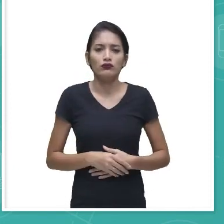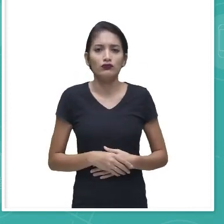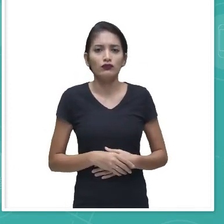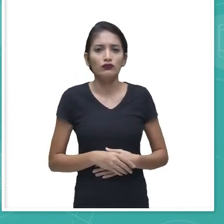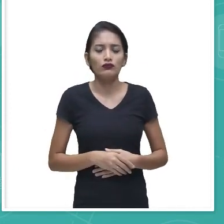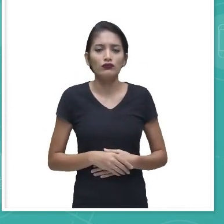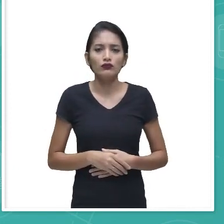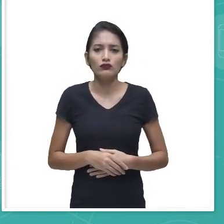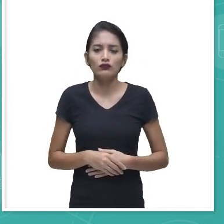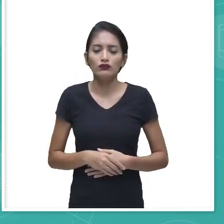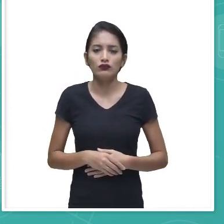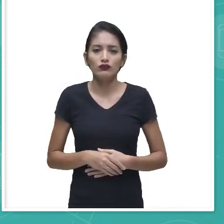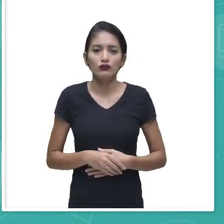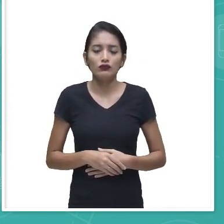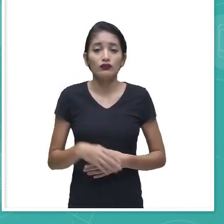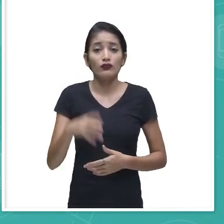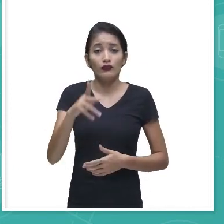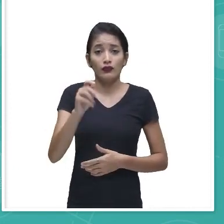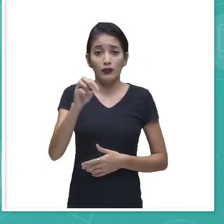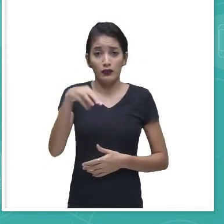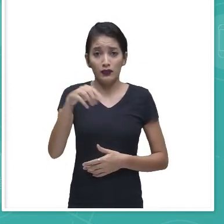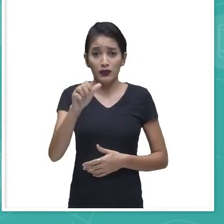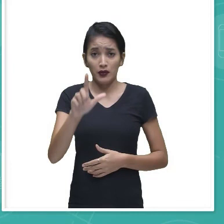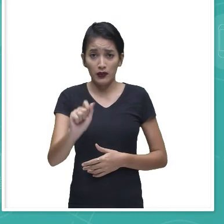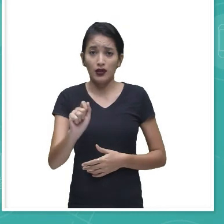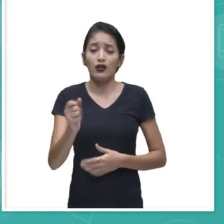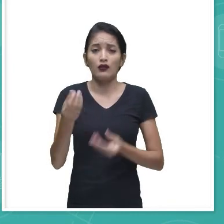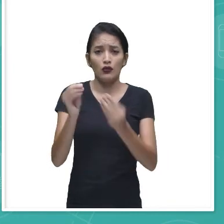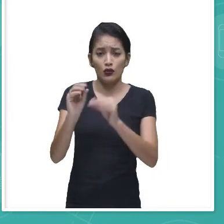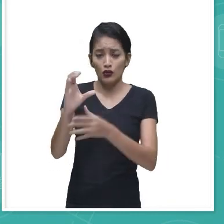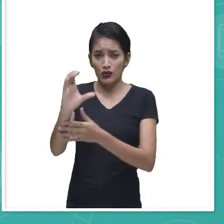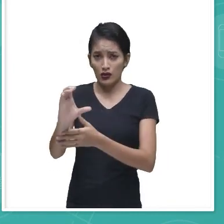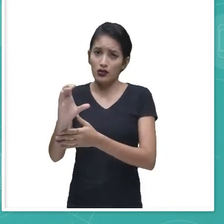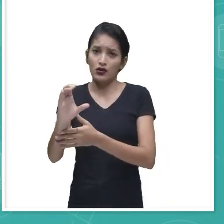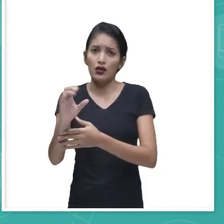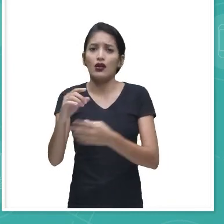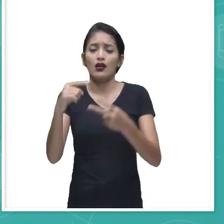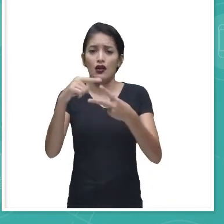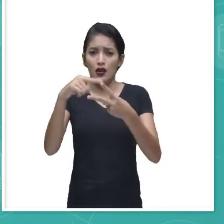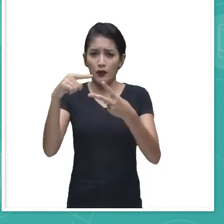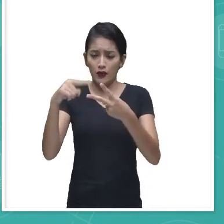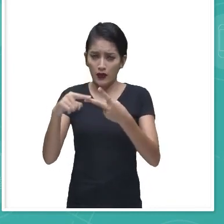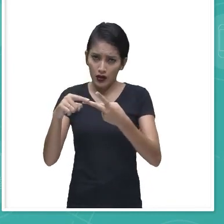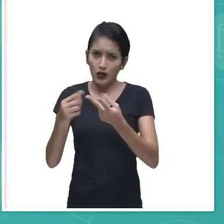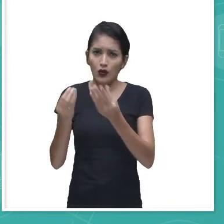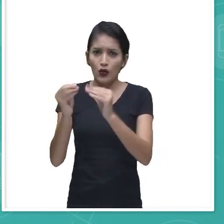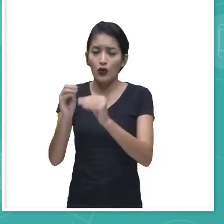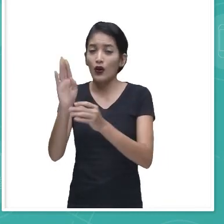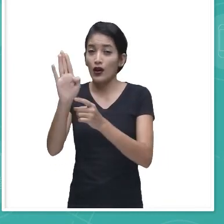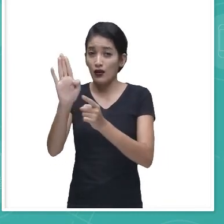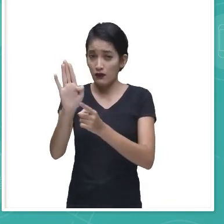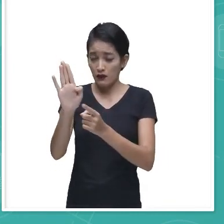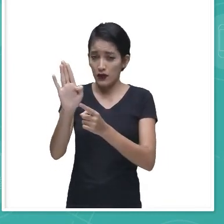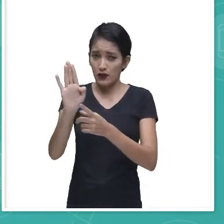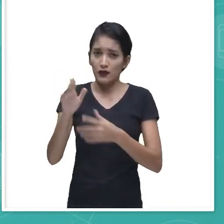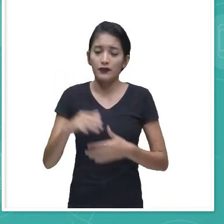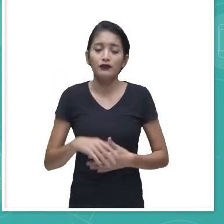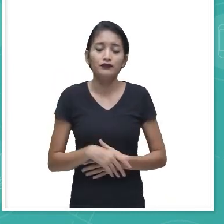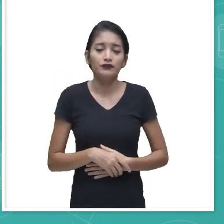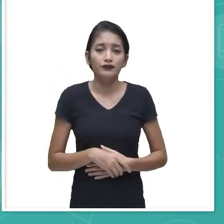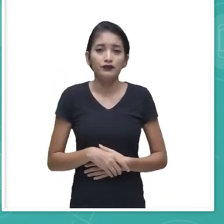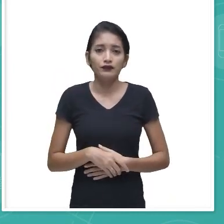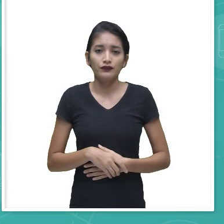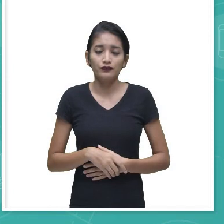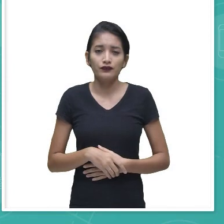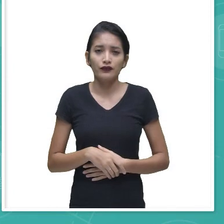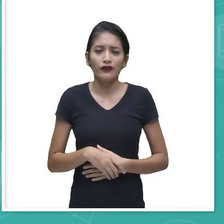A Pamela marcou a letra C. A Débora, a Lília e a Maria Eduarda marcaram a letra B de bola, né?